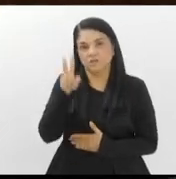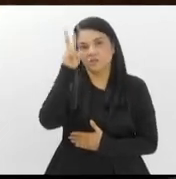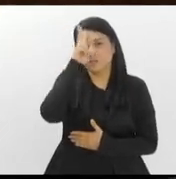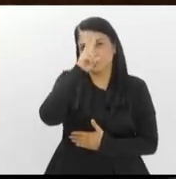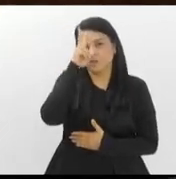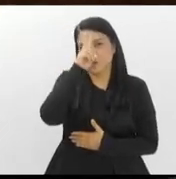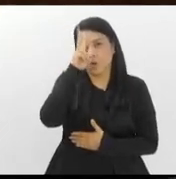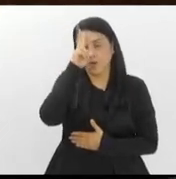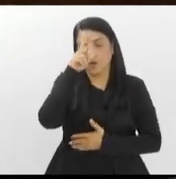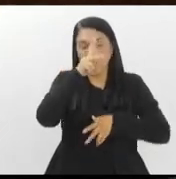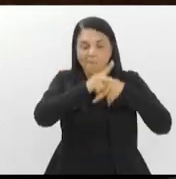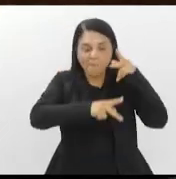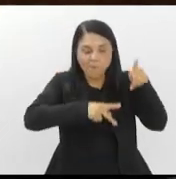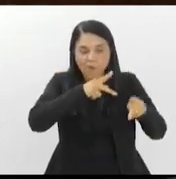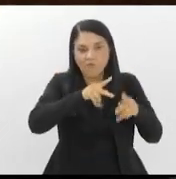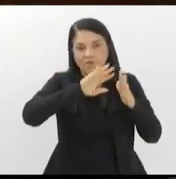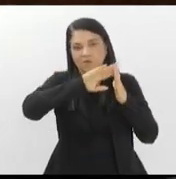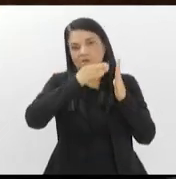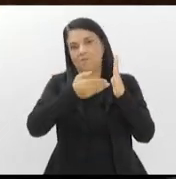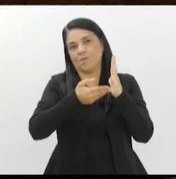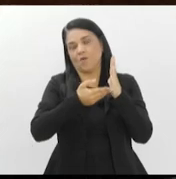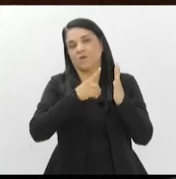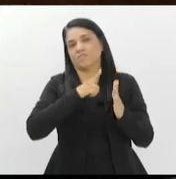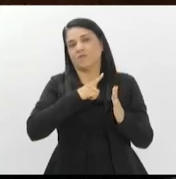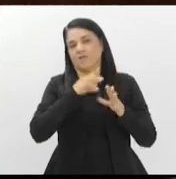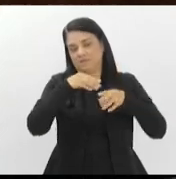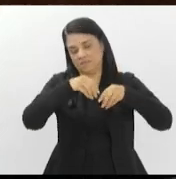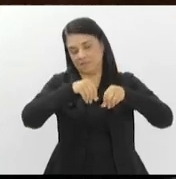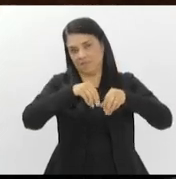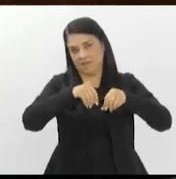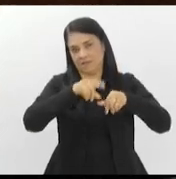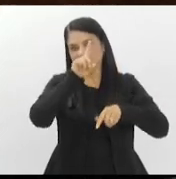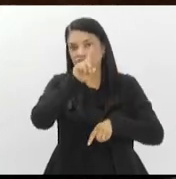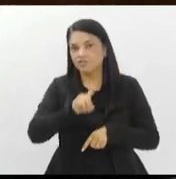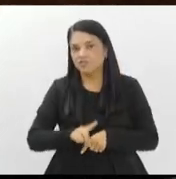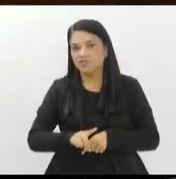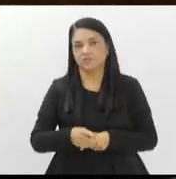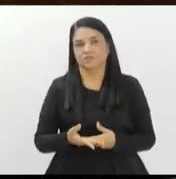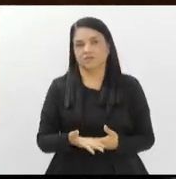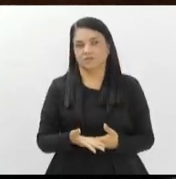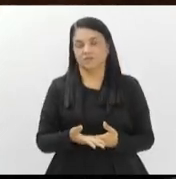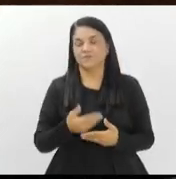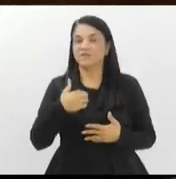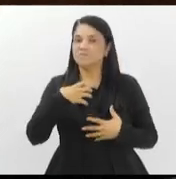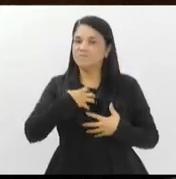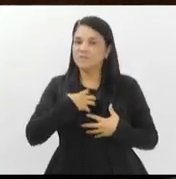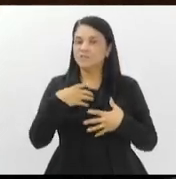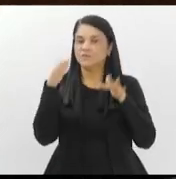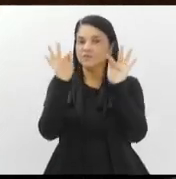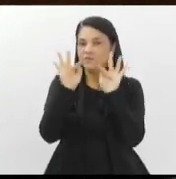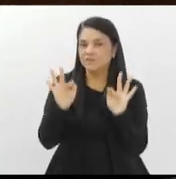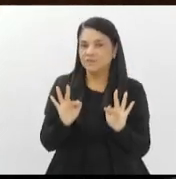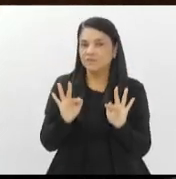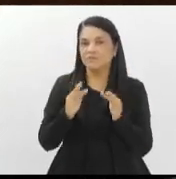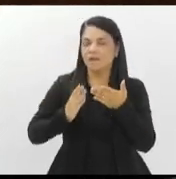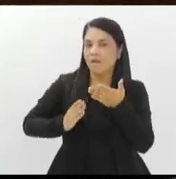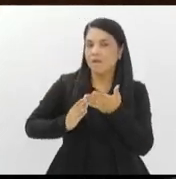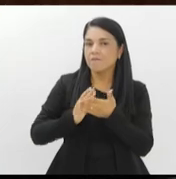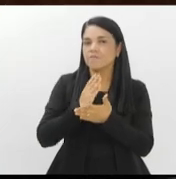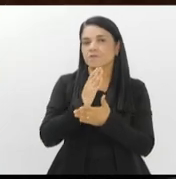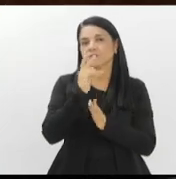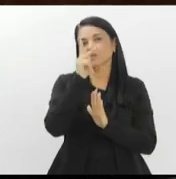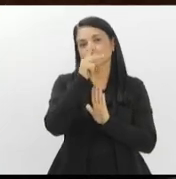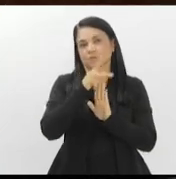que é a terra, né? Então, estou super feliz com essa aprovação do